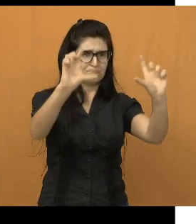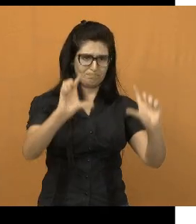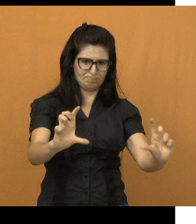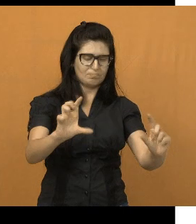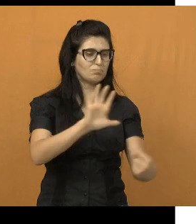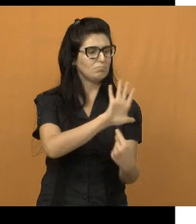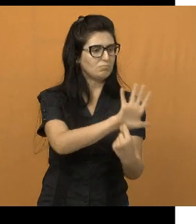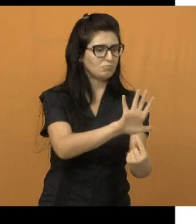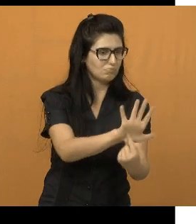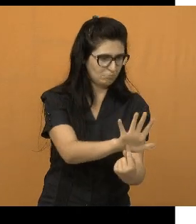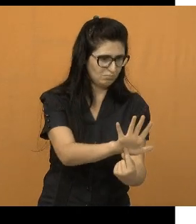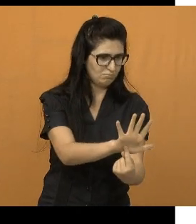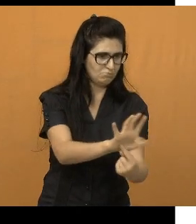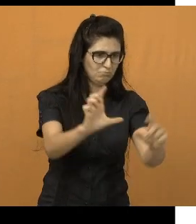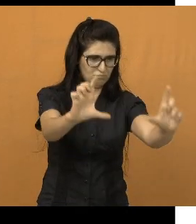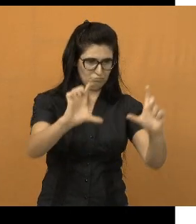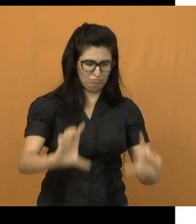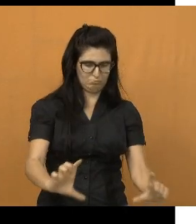está demonstrado.